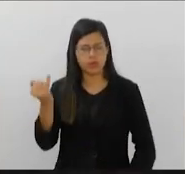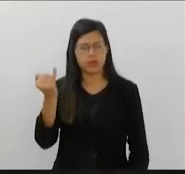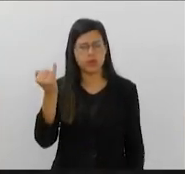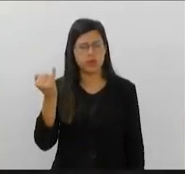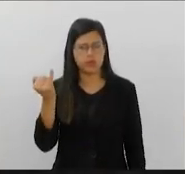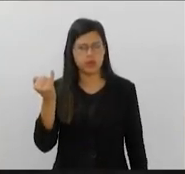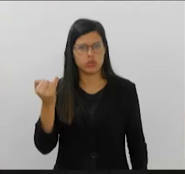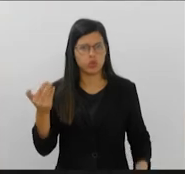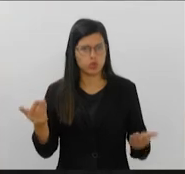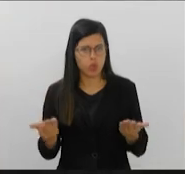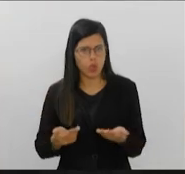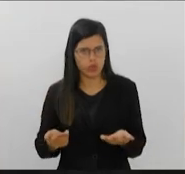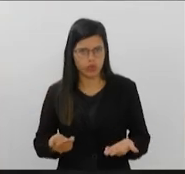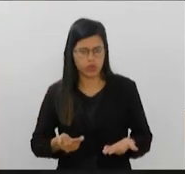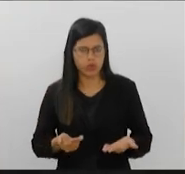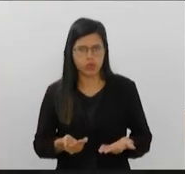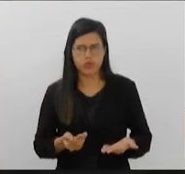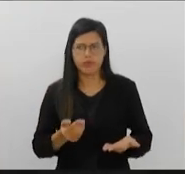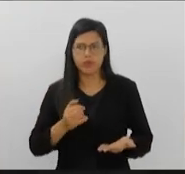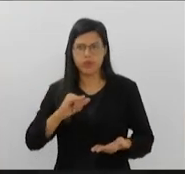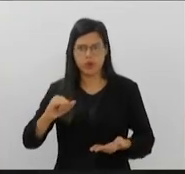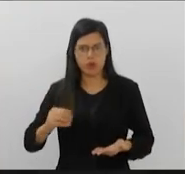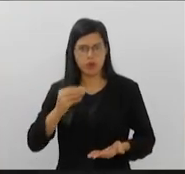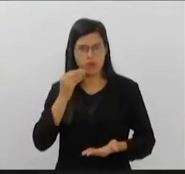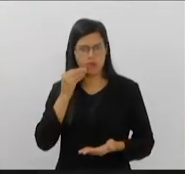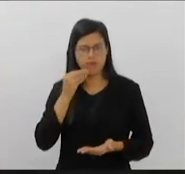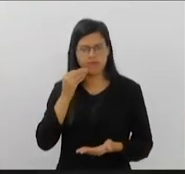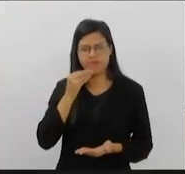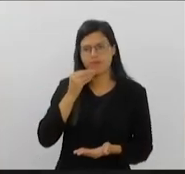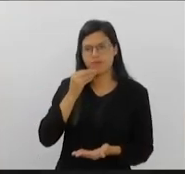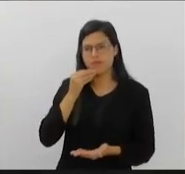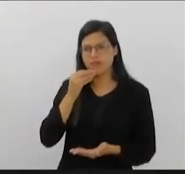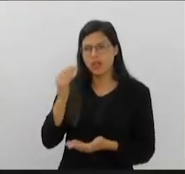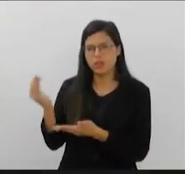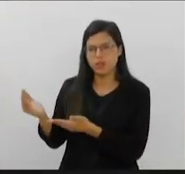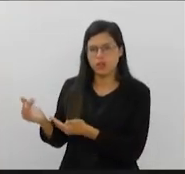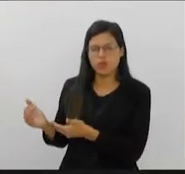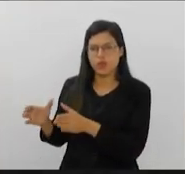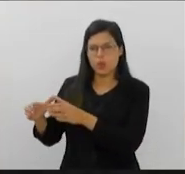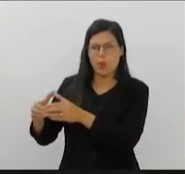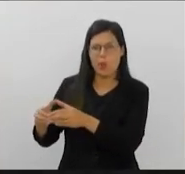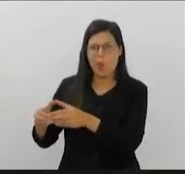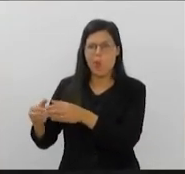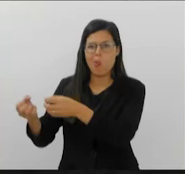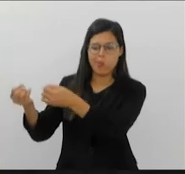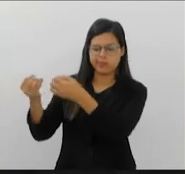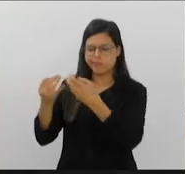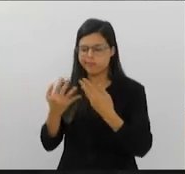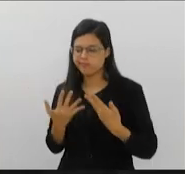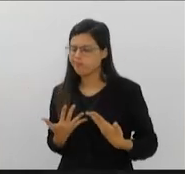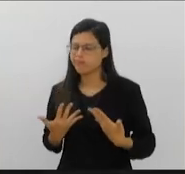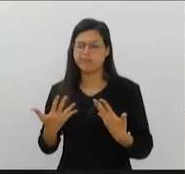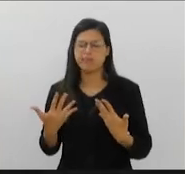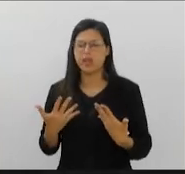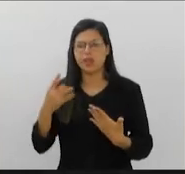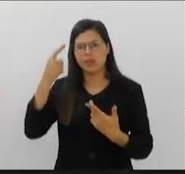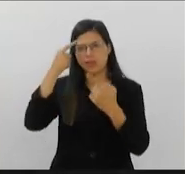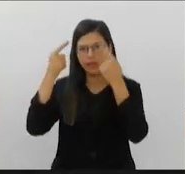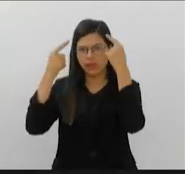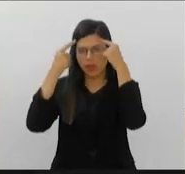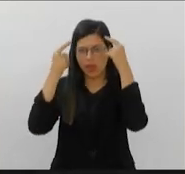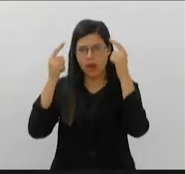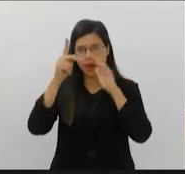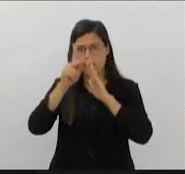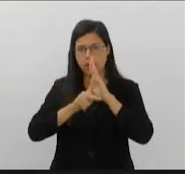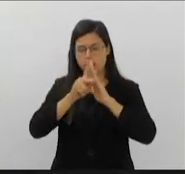temos essa oportunidade de ouvir a juventude, de ouvir ideias, de discutir ideias, planejamento e